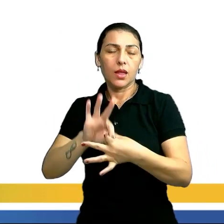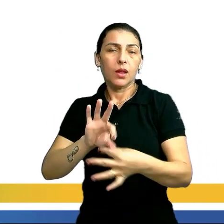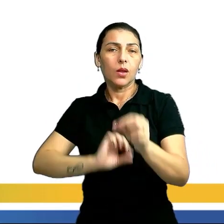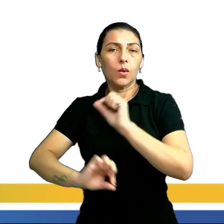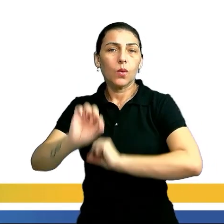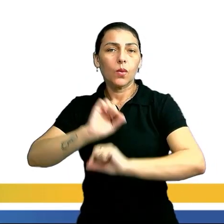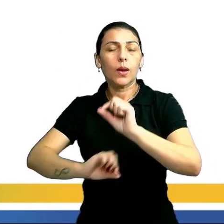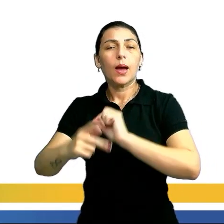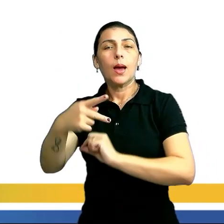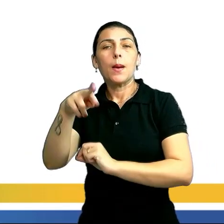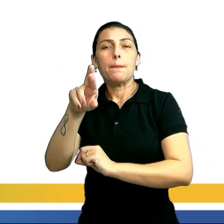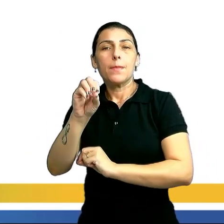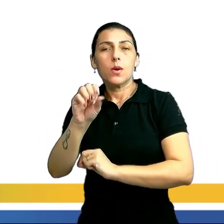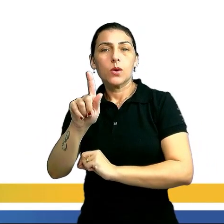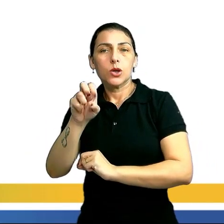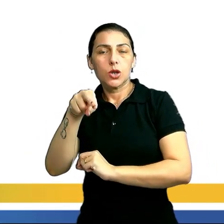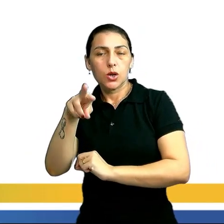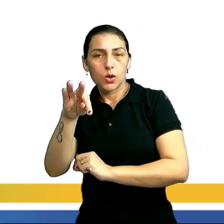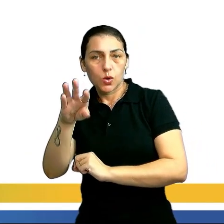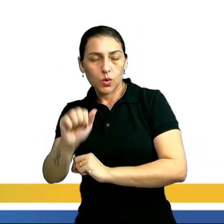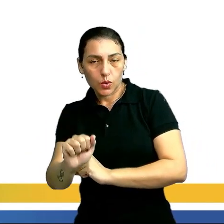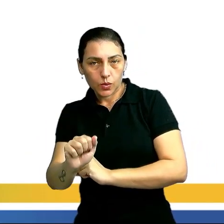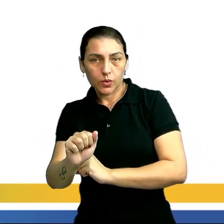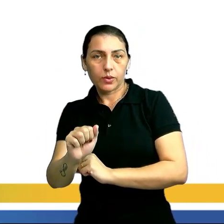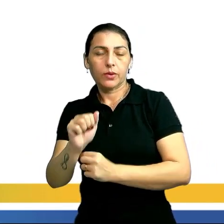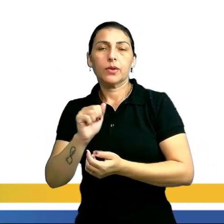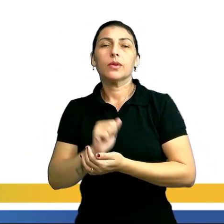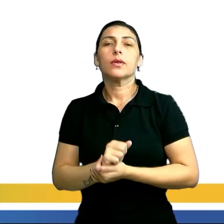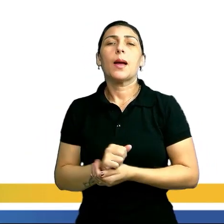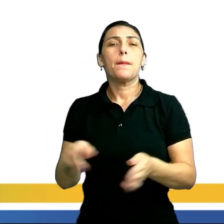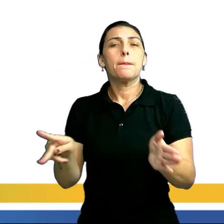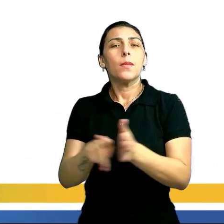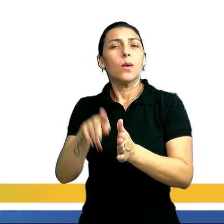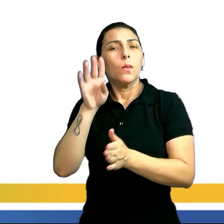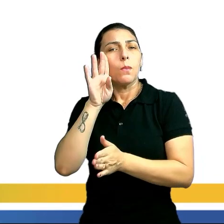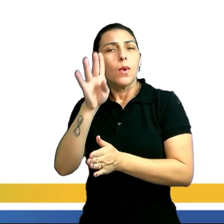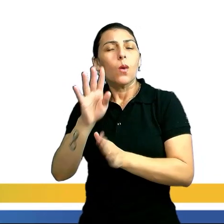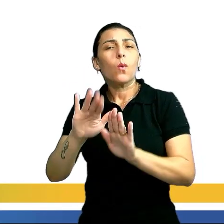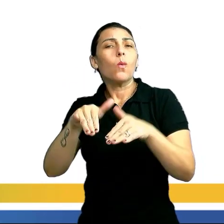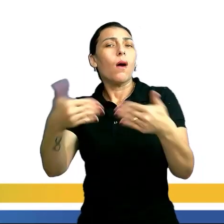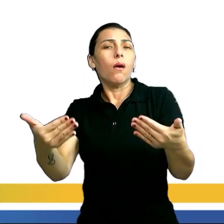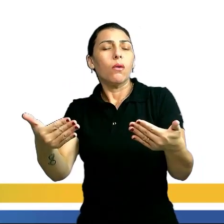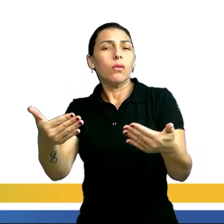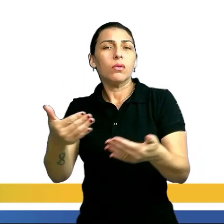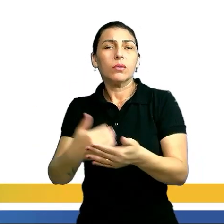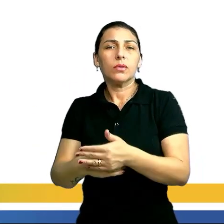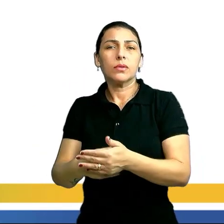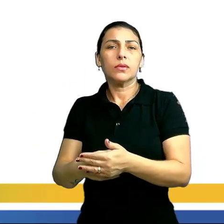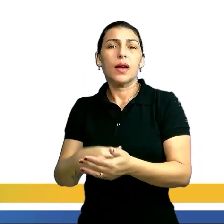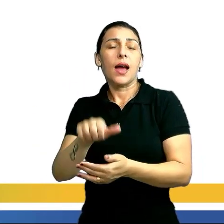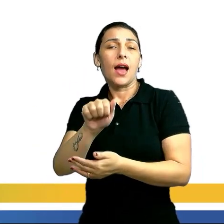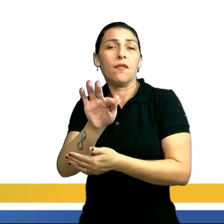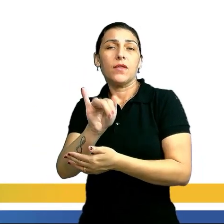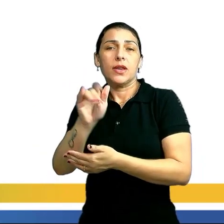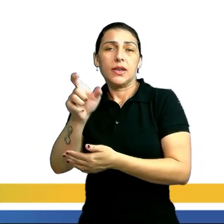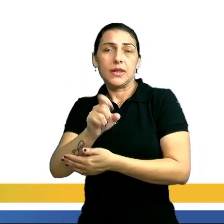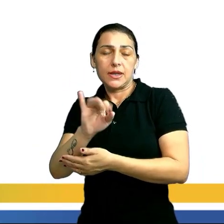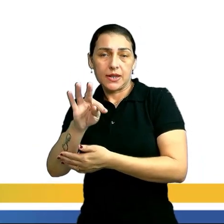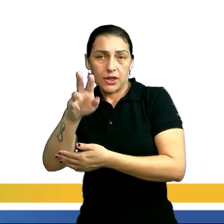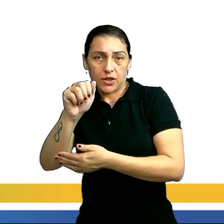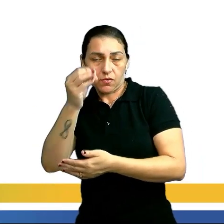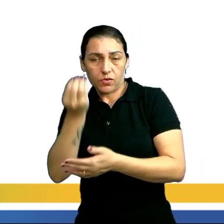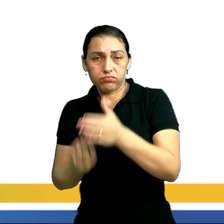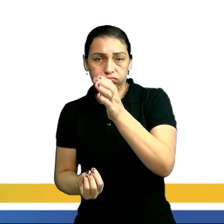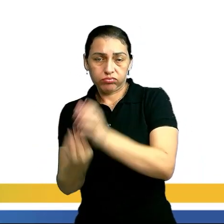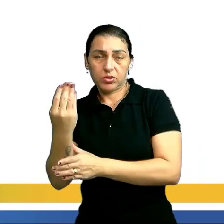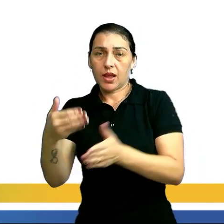ao progenota, remete à teoria. A qual teoria? A fixista, de que as espécies foram criadas